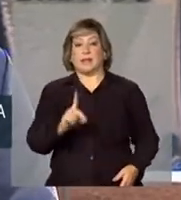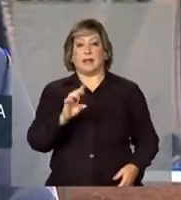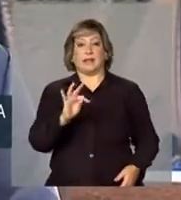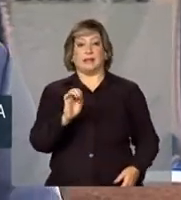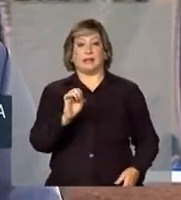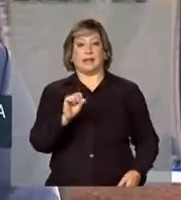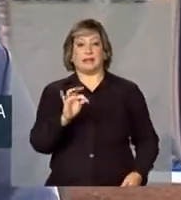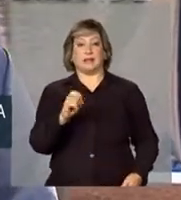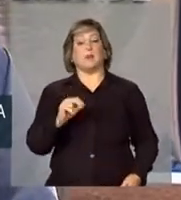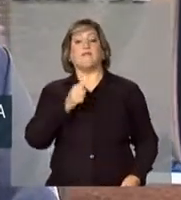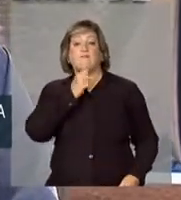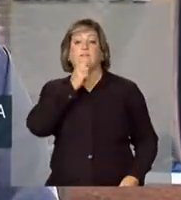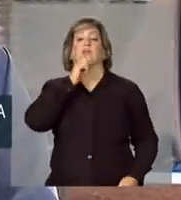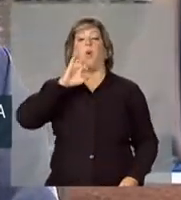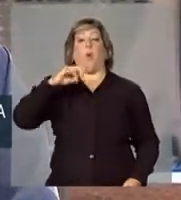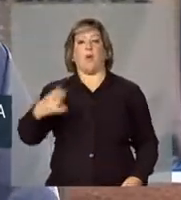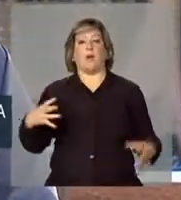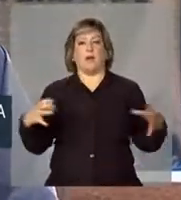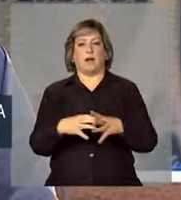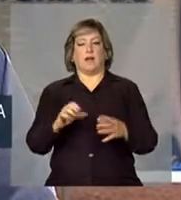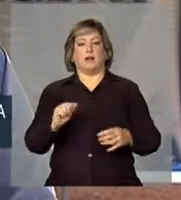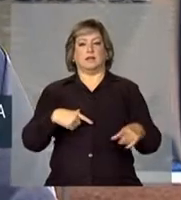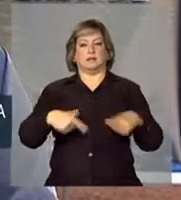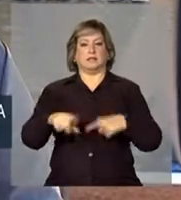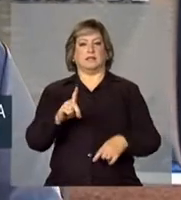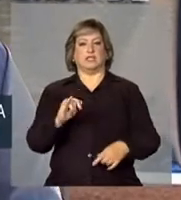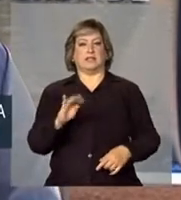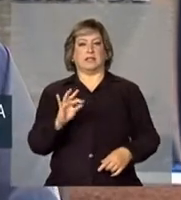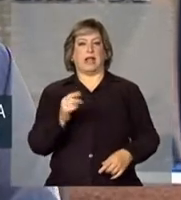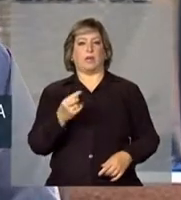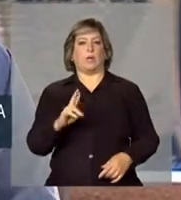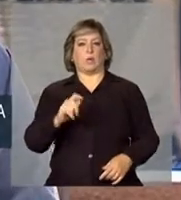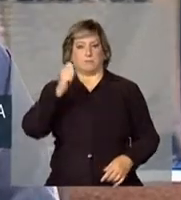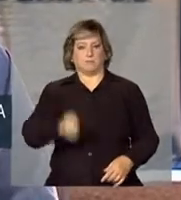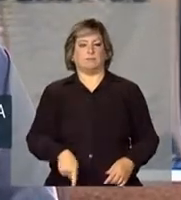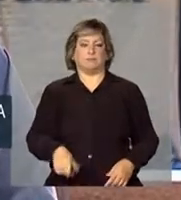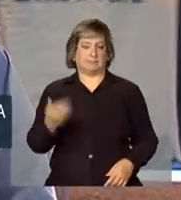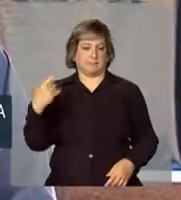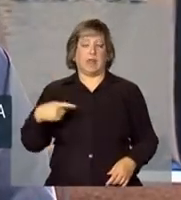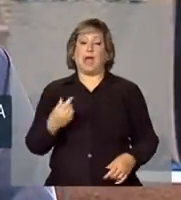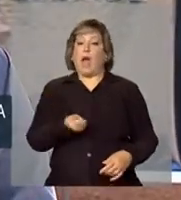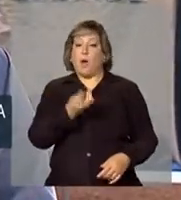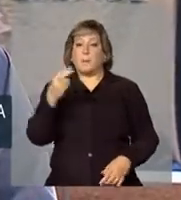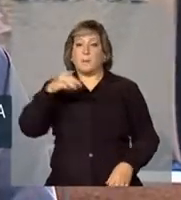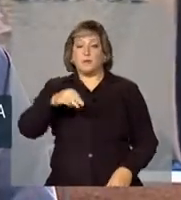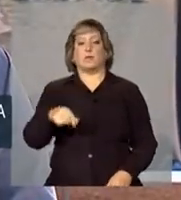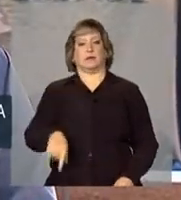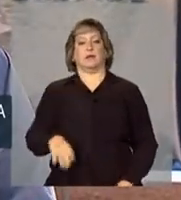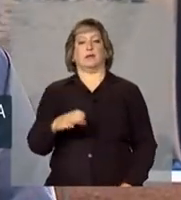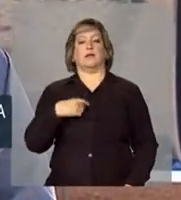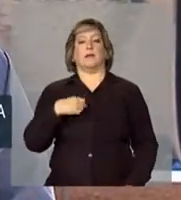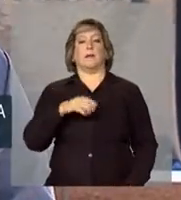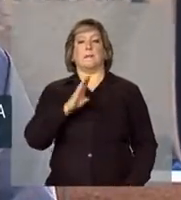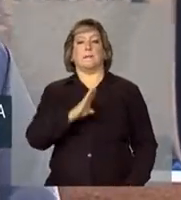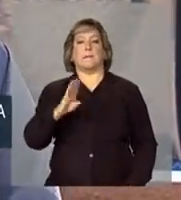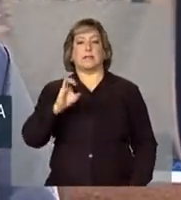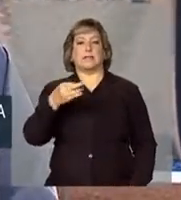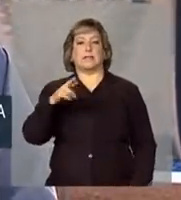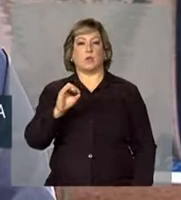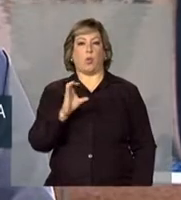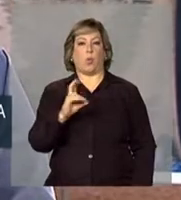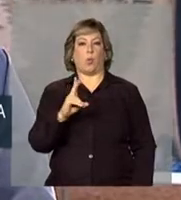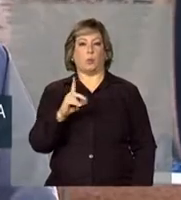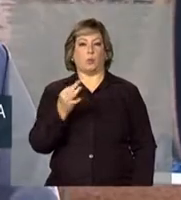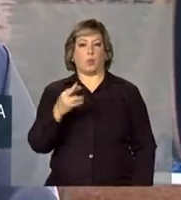e também agentes da repressão da ditadura. Em alguns minutos vai começar aqui no Centro Cultural Banco do Brasil